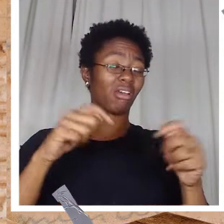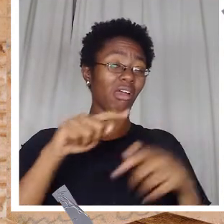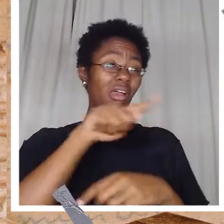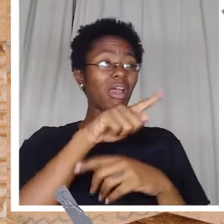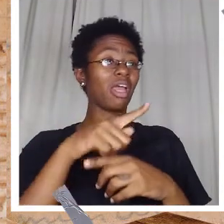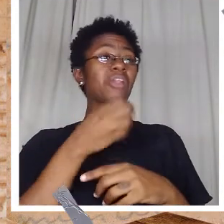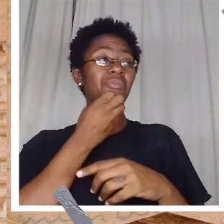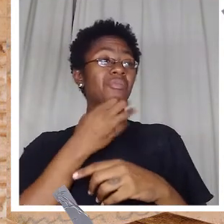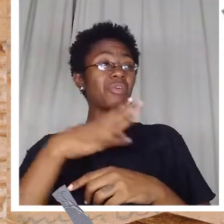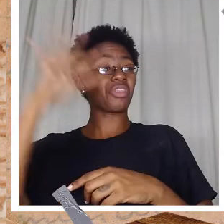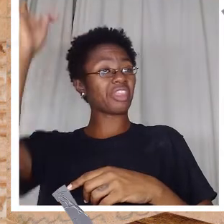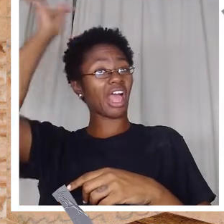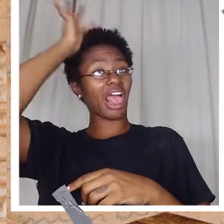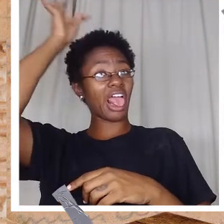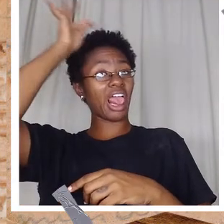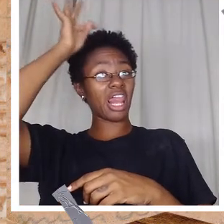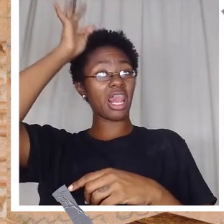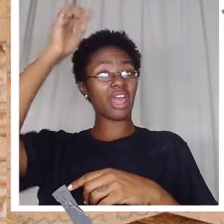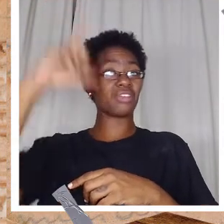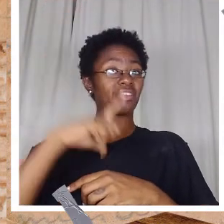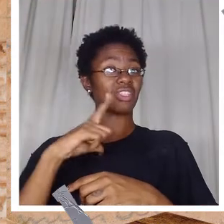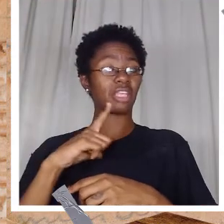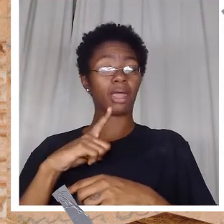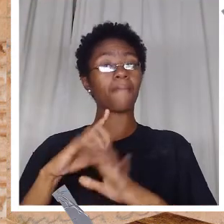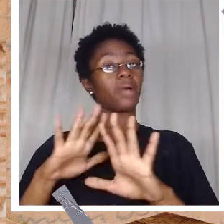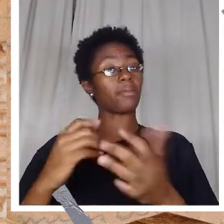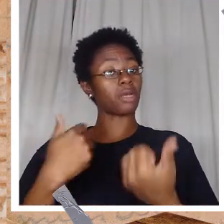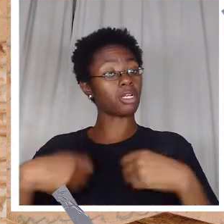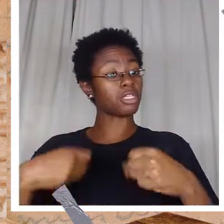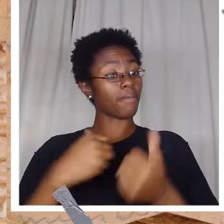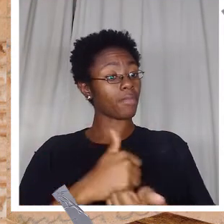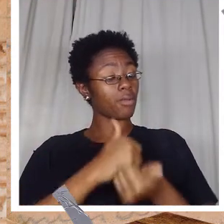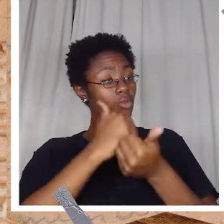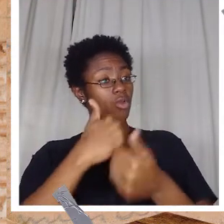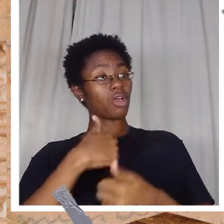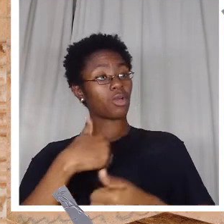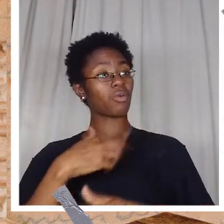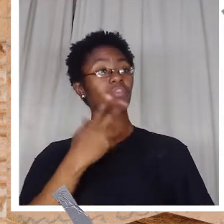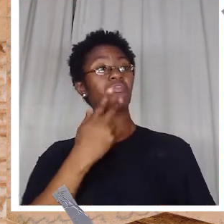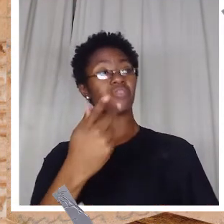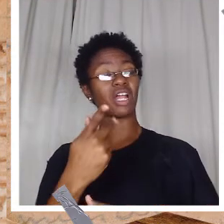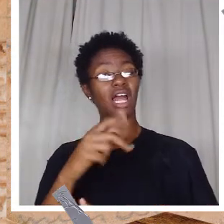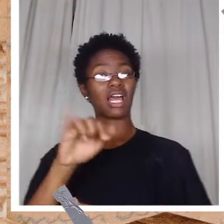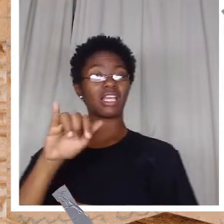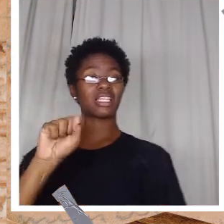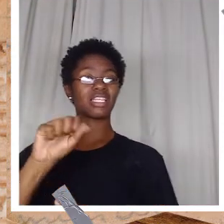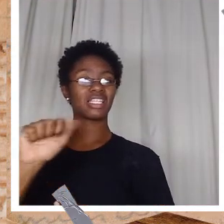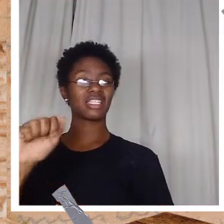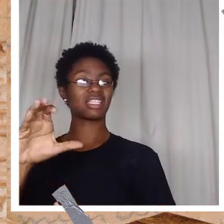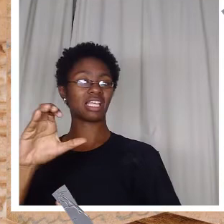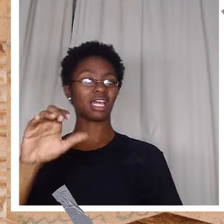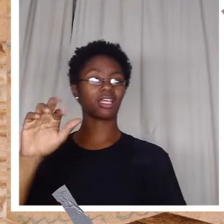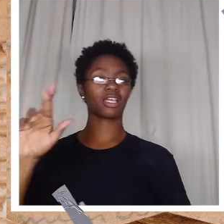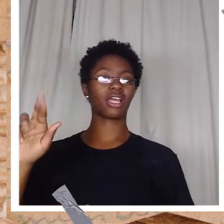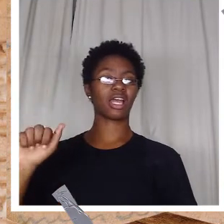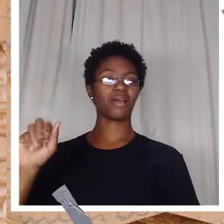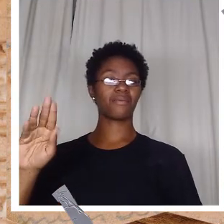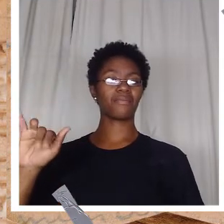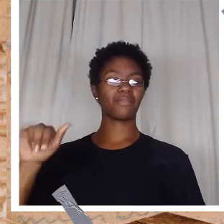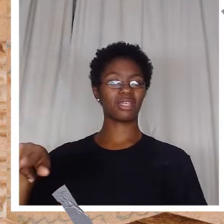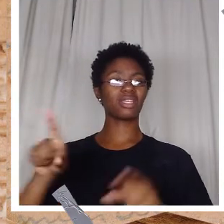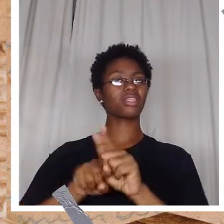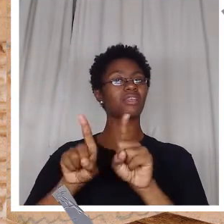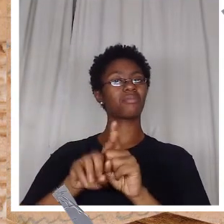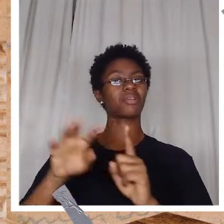que ele me apoie o dia que eu for contar a história, um diálogo entre Isaac Rabin e o Shimon Peres, entendeu?